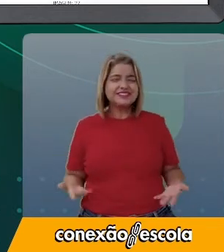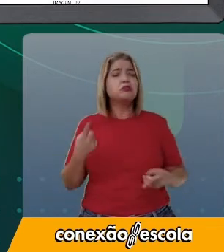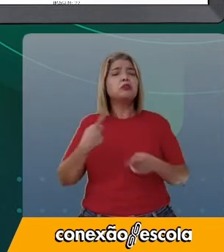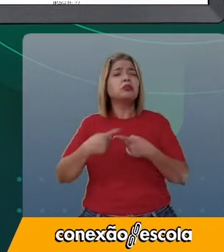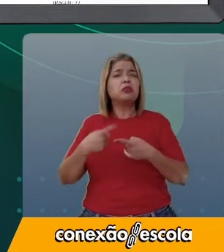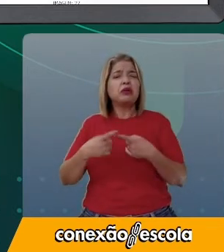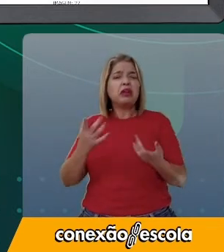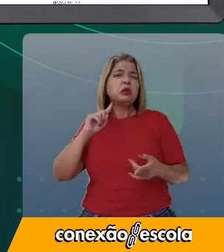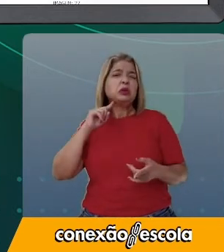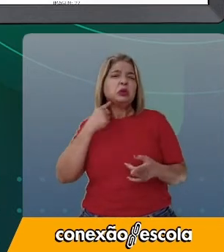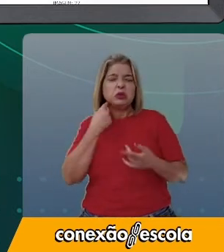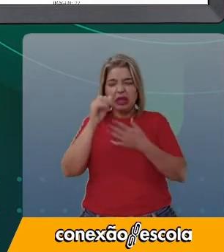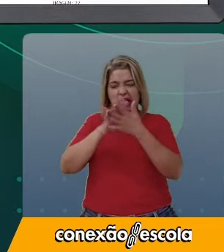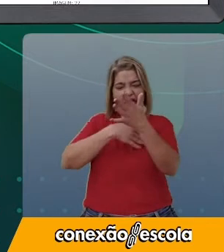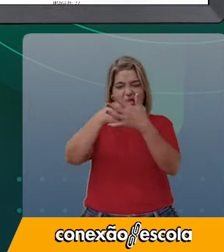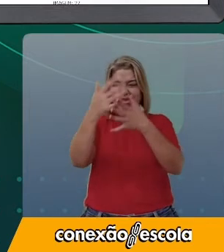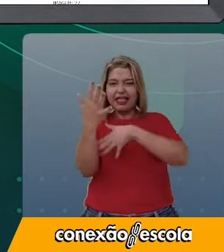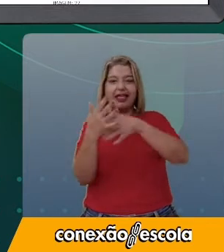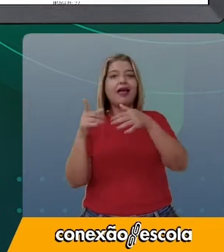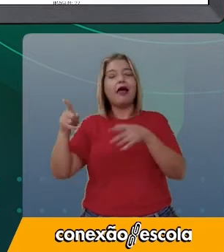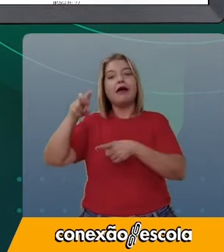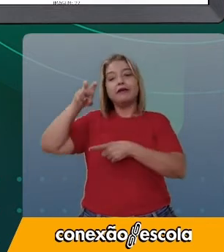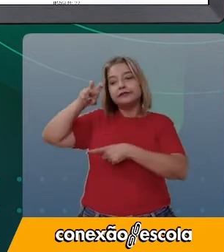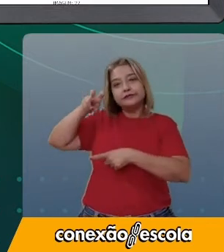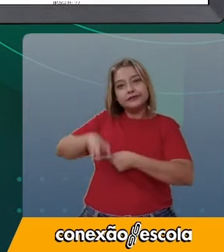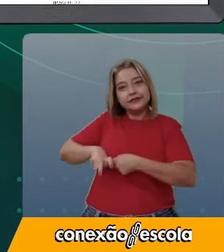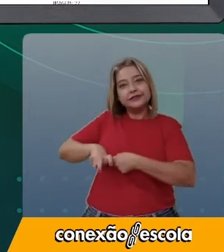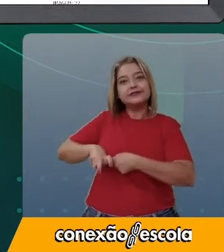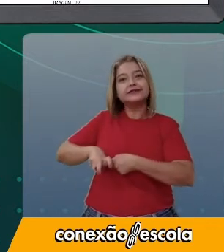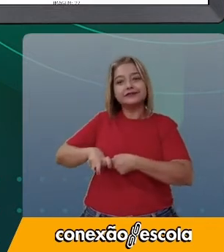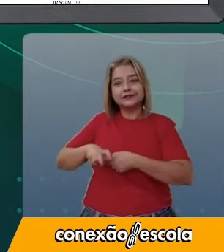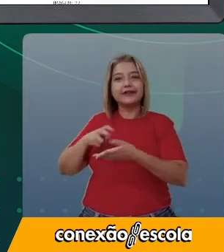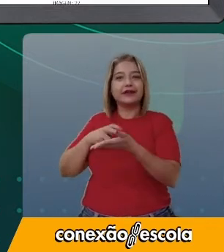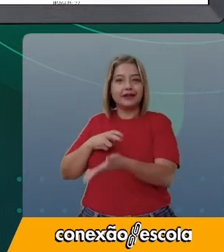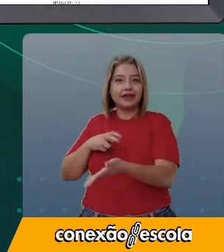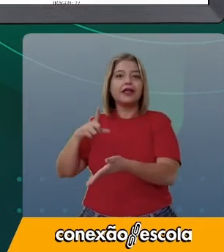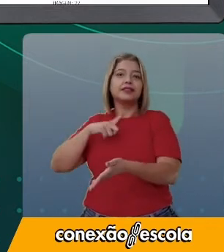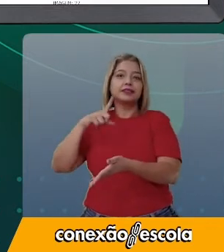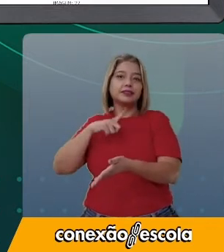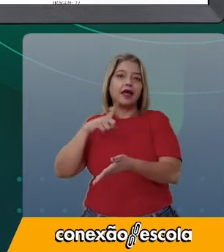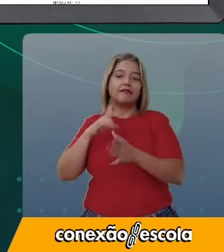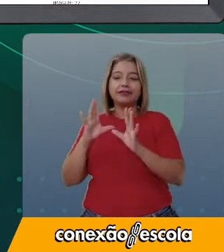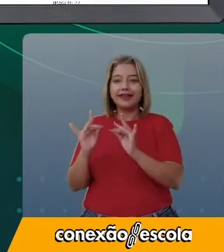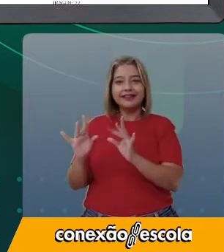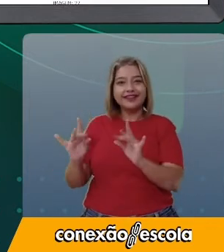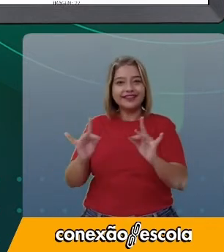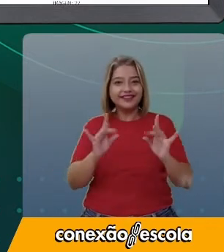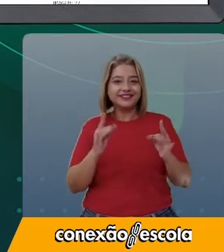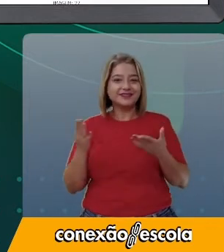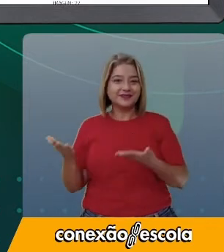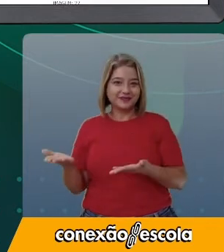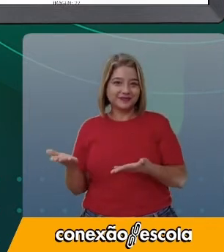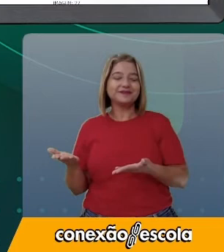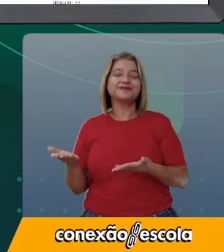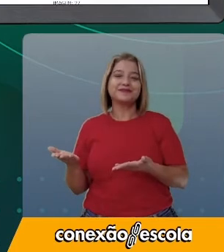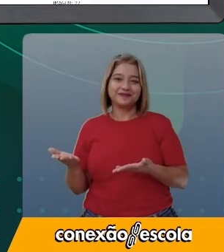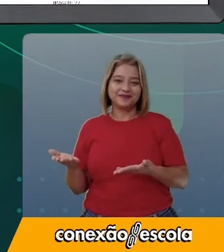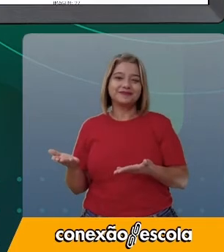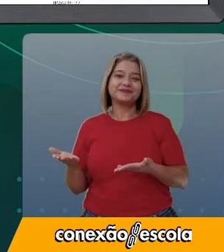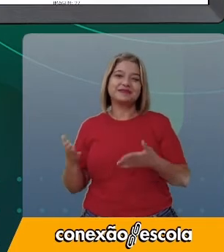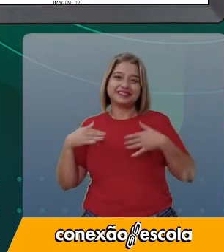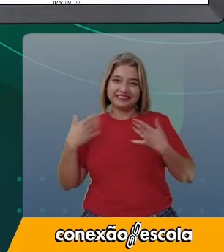se sujou? Porque ela sentou na ponte ainda a tinta molhada. Então, a